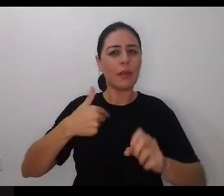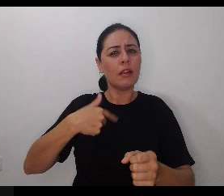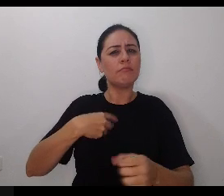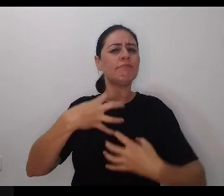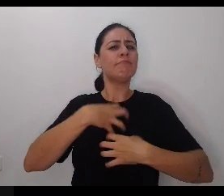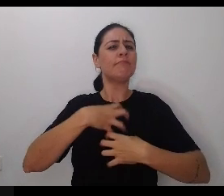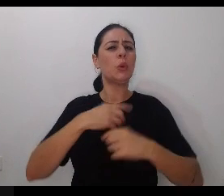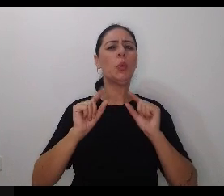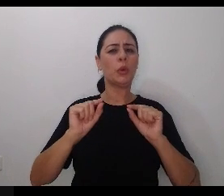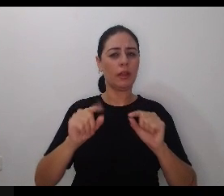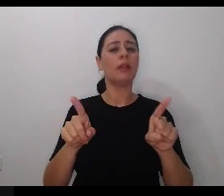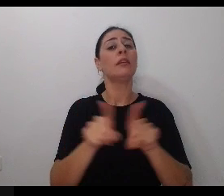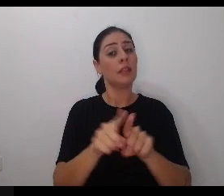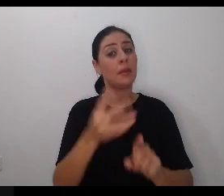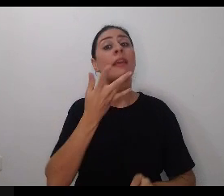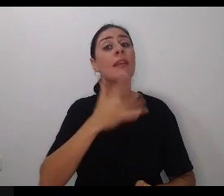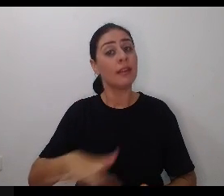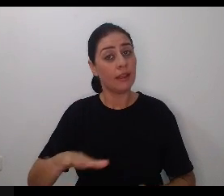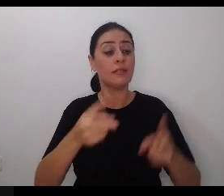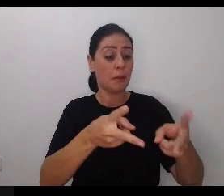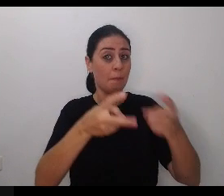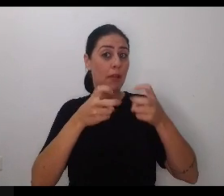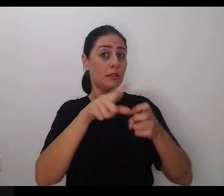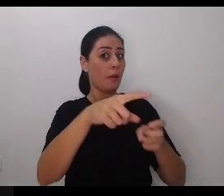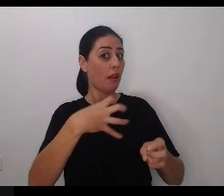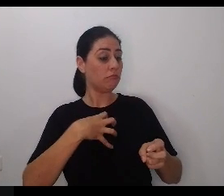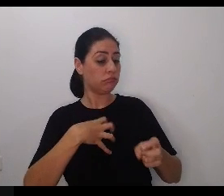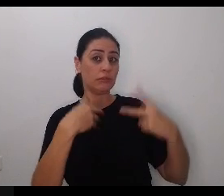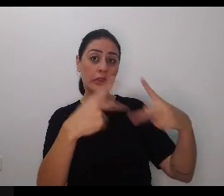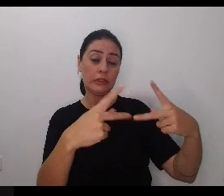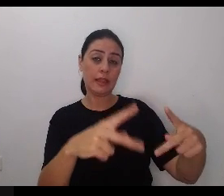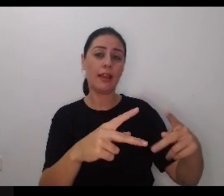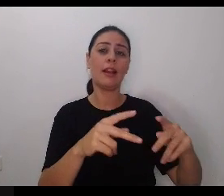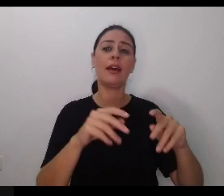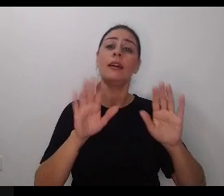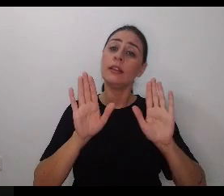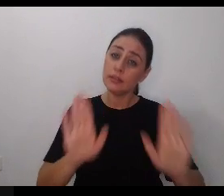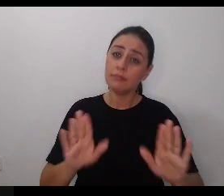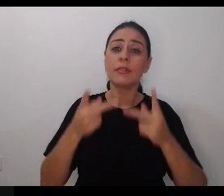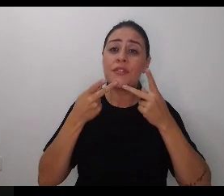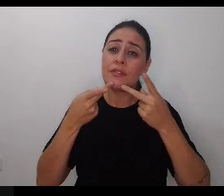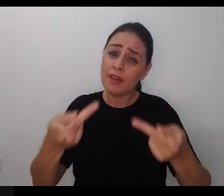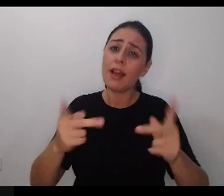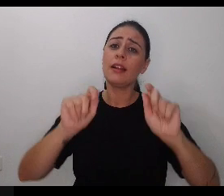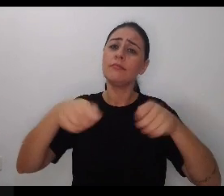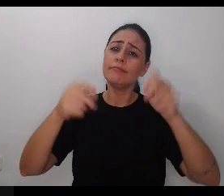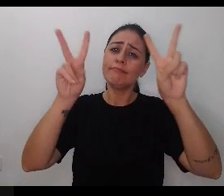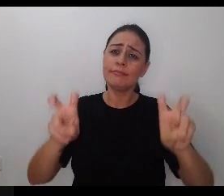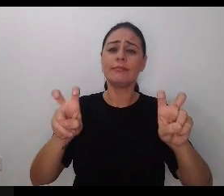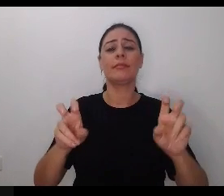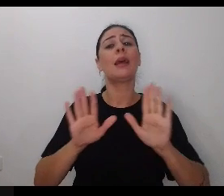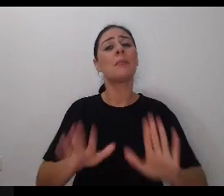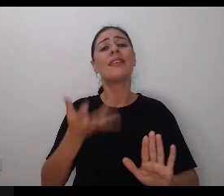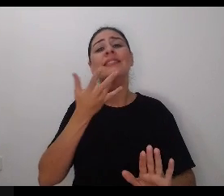perceber esses sentimentos na gente e a criança também perceber esses sentimentos nela e poder falar disso. Só que a gente não